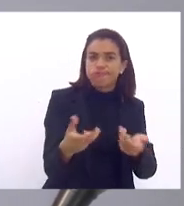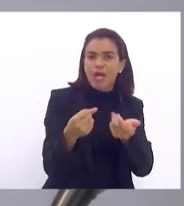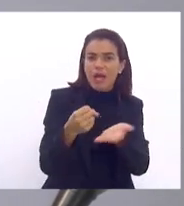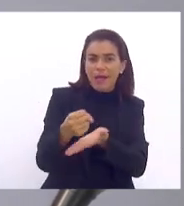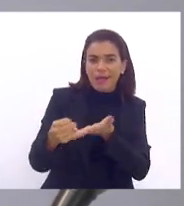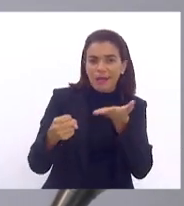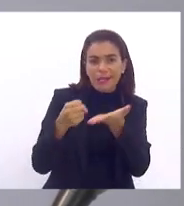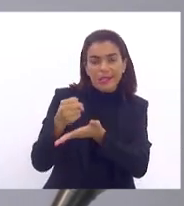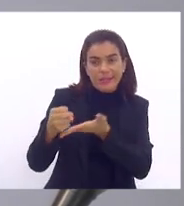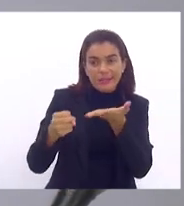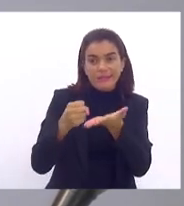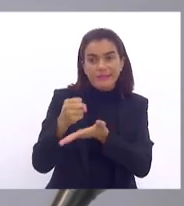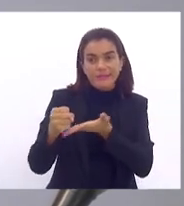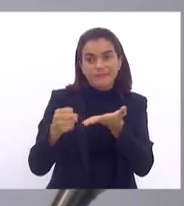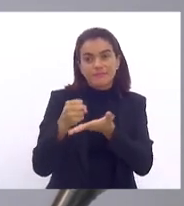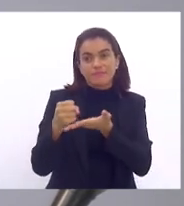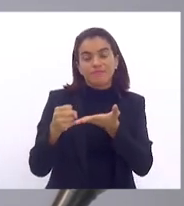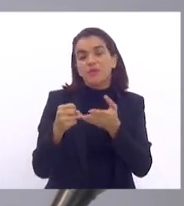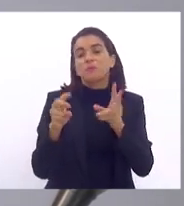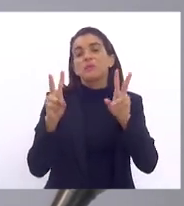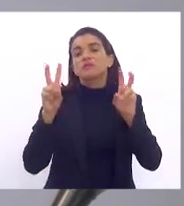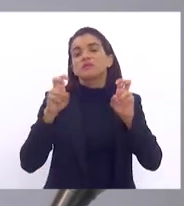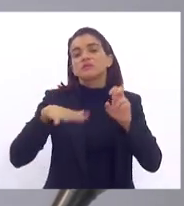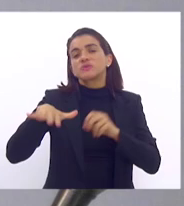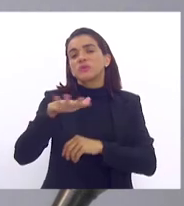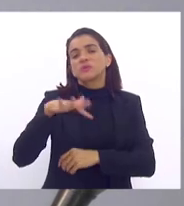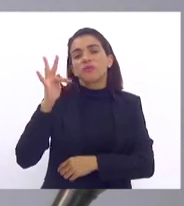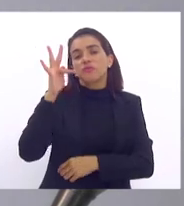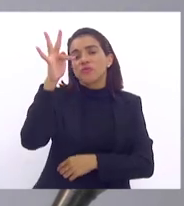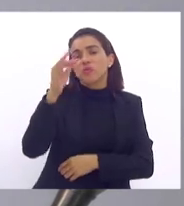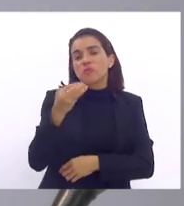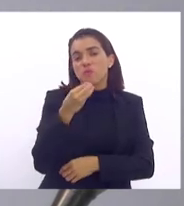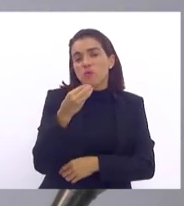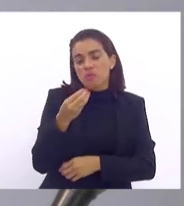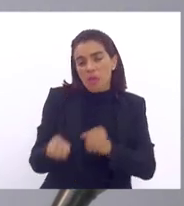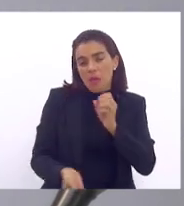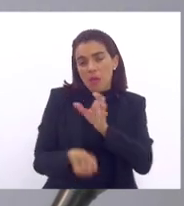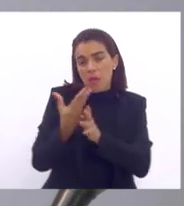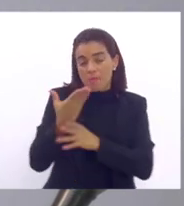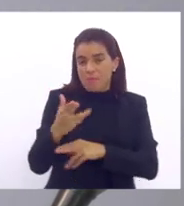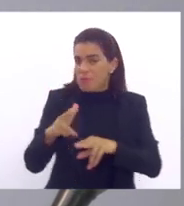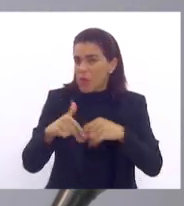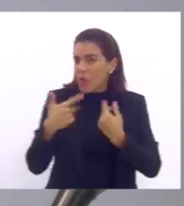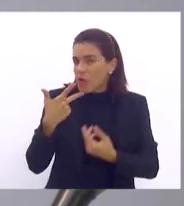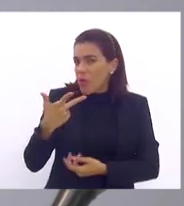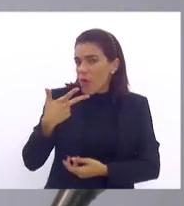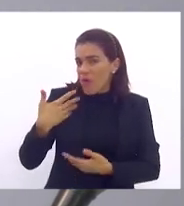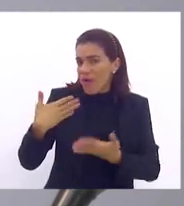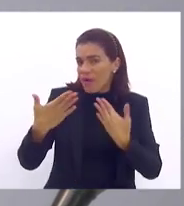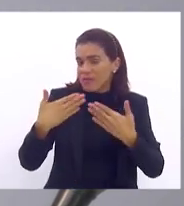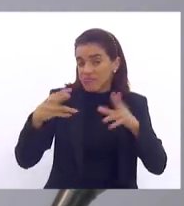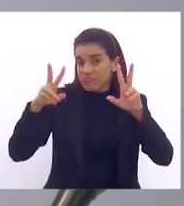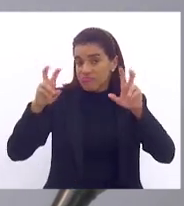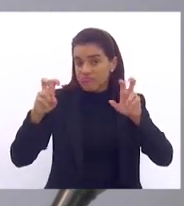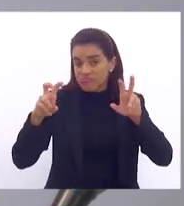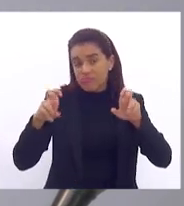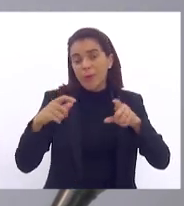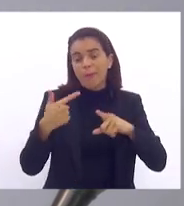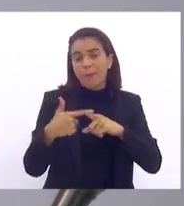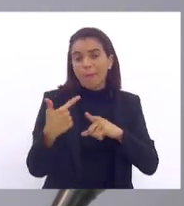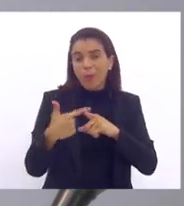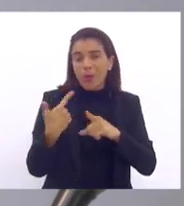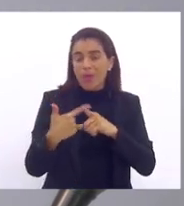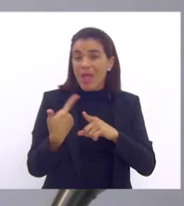consubstanciado para questões futuras que pudessem ocorrer não tô trazendo isso a torna porque é muito